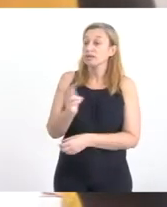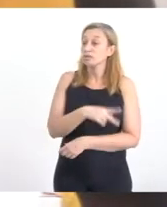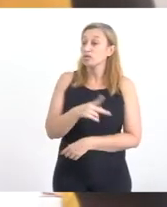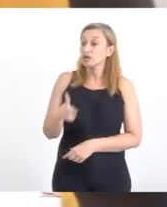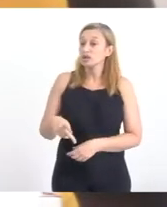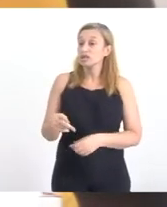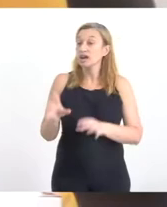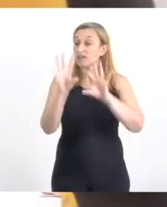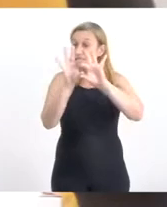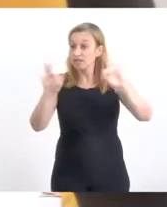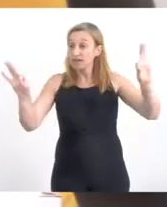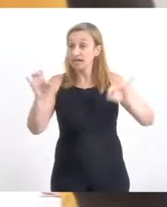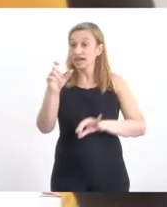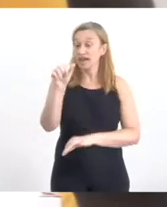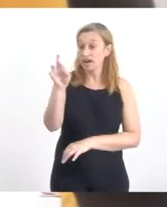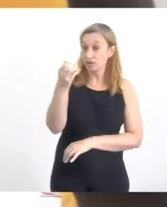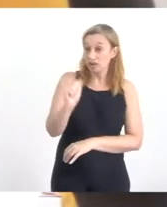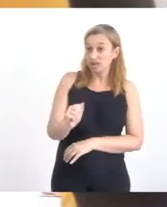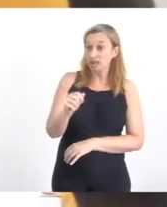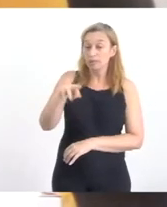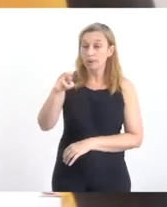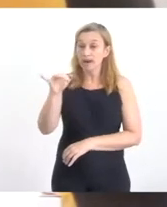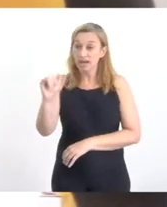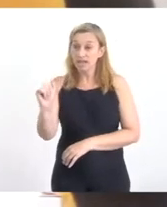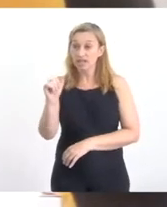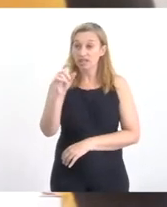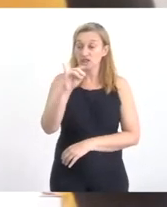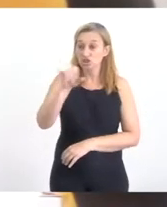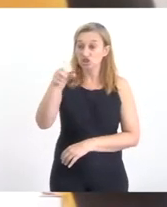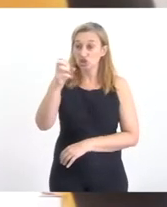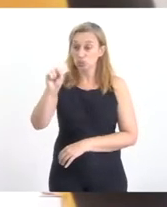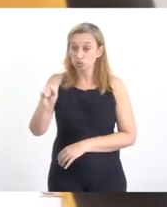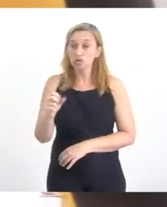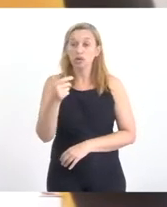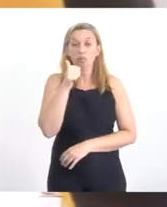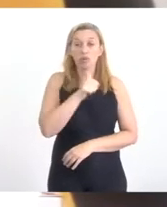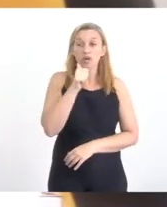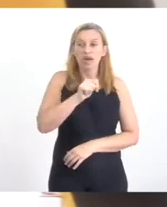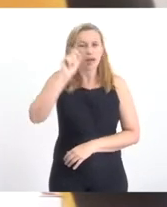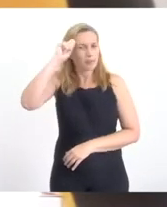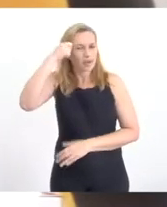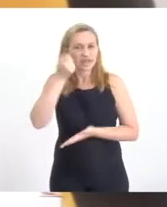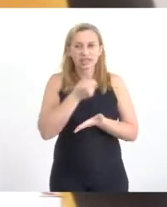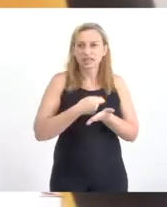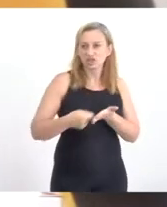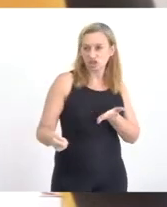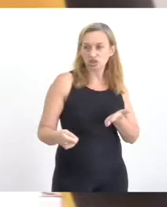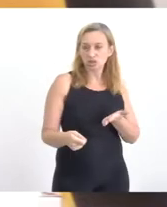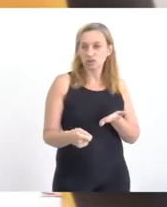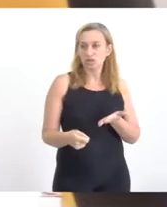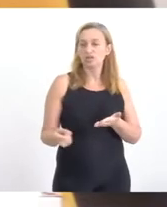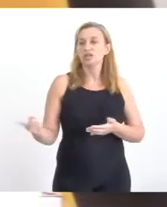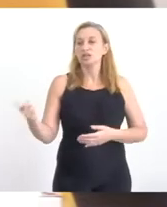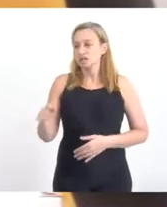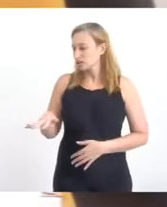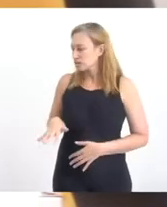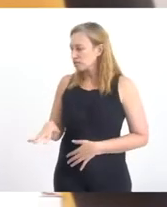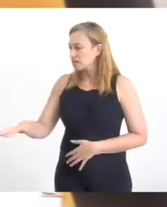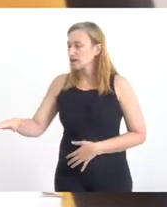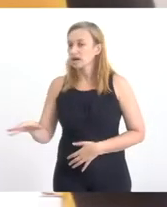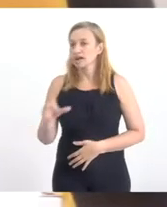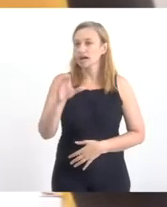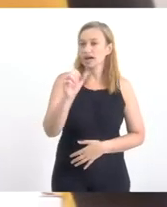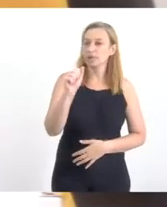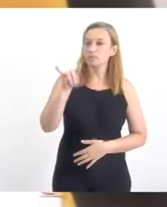é uma frase de Carolina Maria de Jesus uma mulher preta escritora que vem da favela do